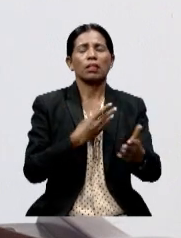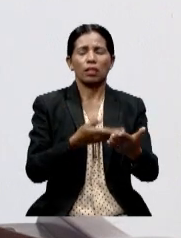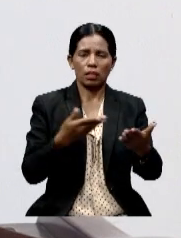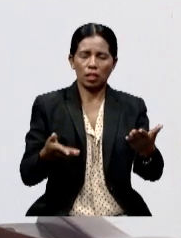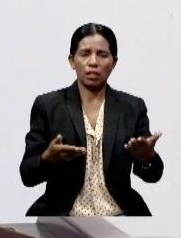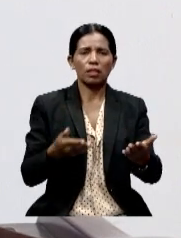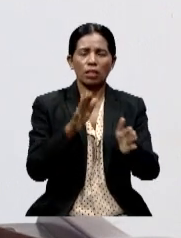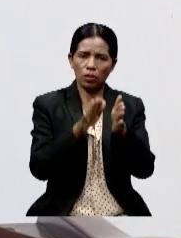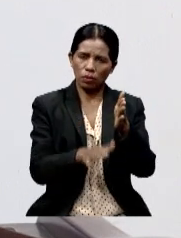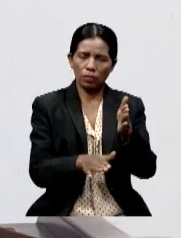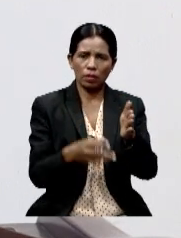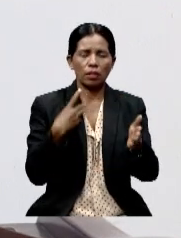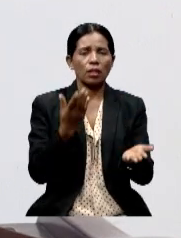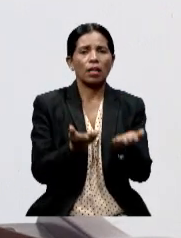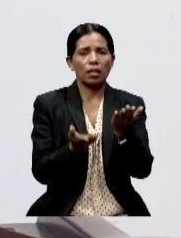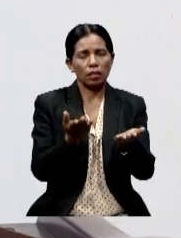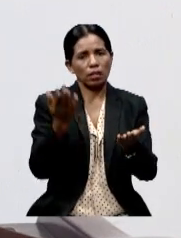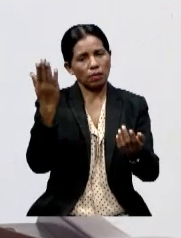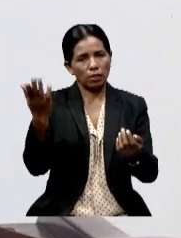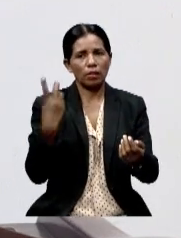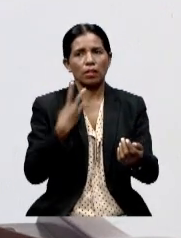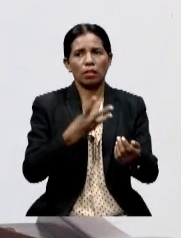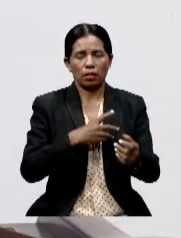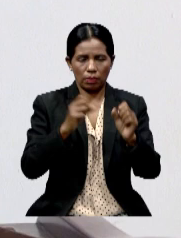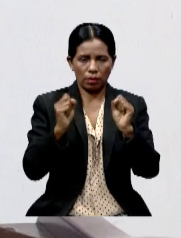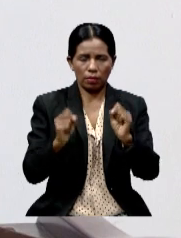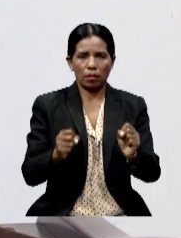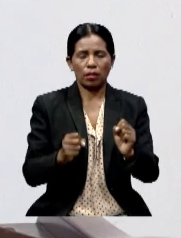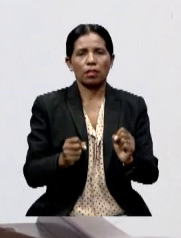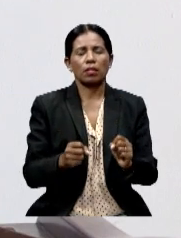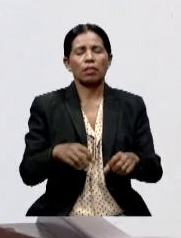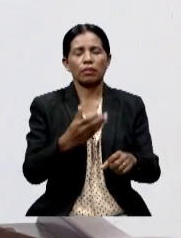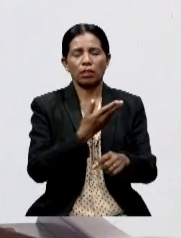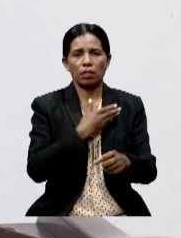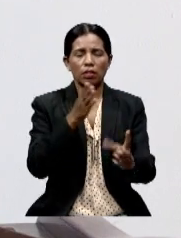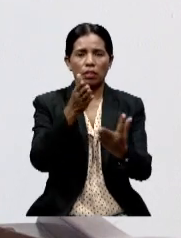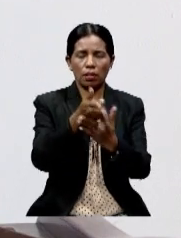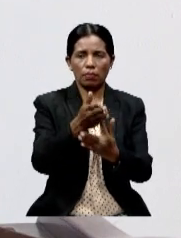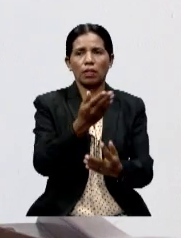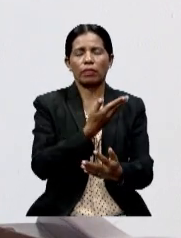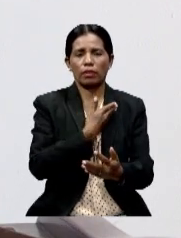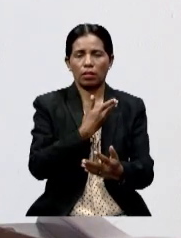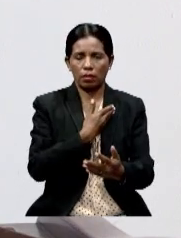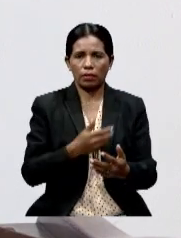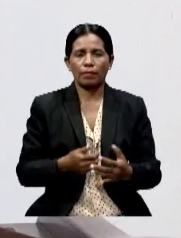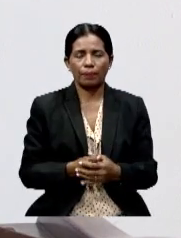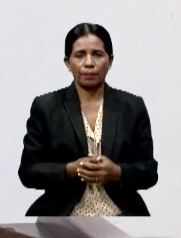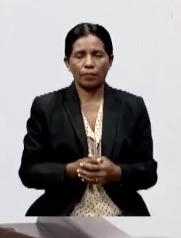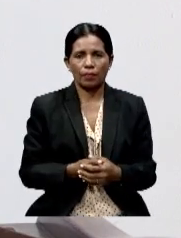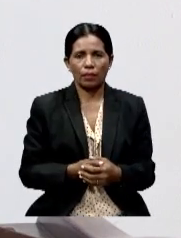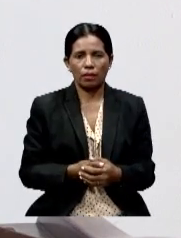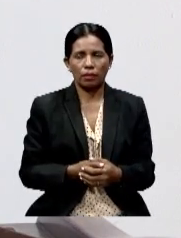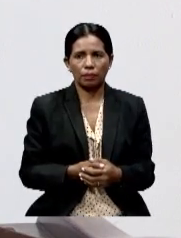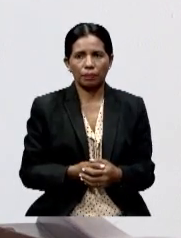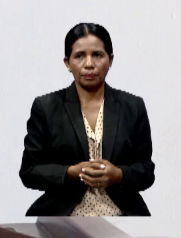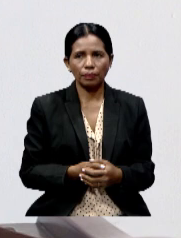quando ita ia balanço e neva maca, automaticamente nia preço né, tama ia equalizer né, nia tama ia equilíbrio. Então,